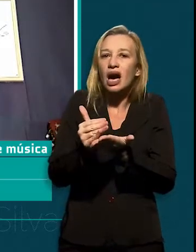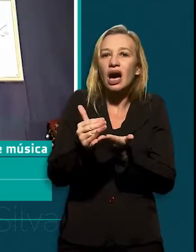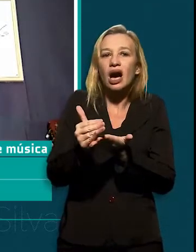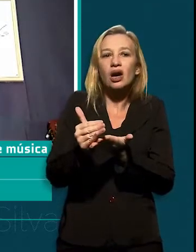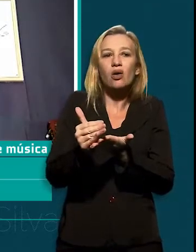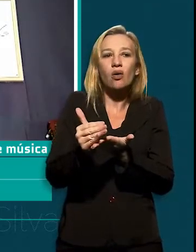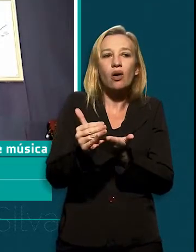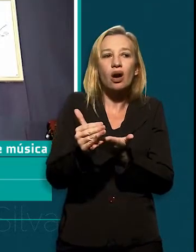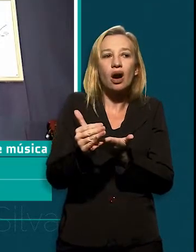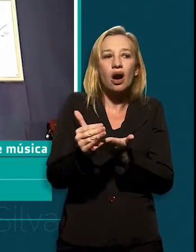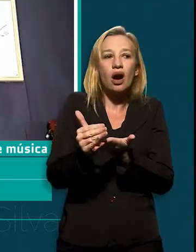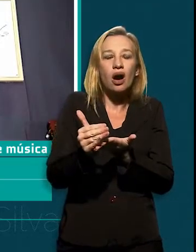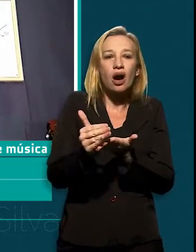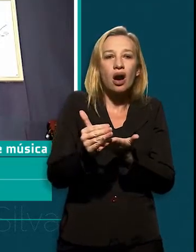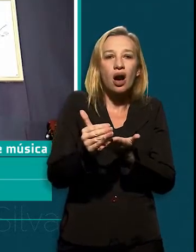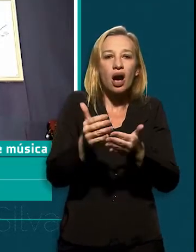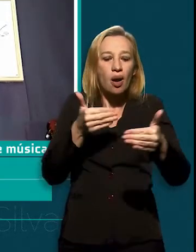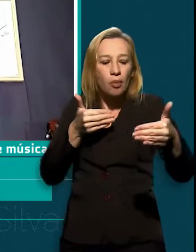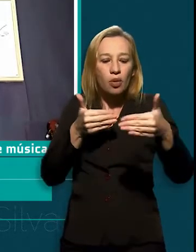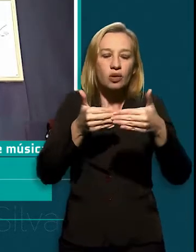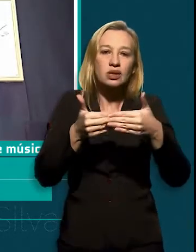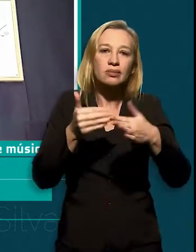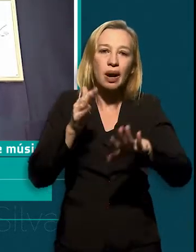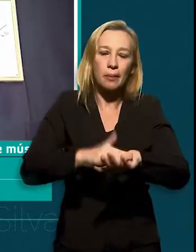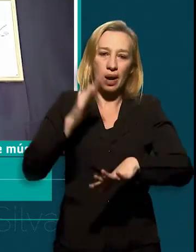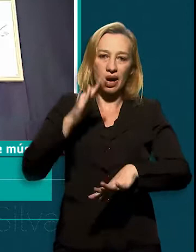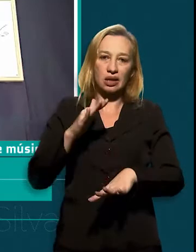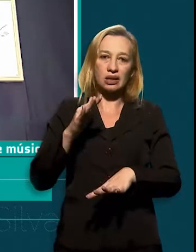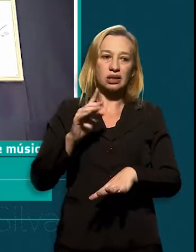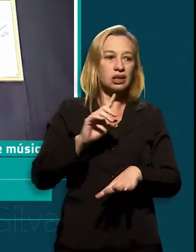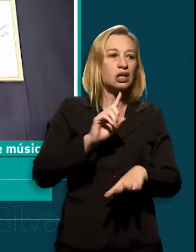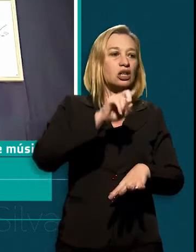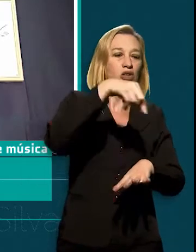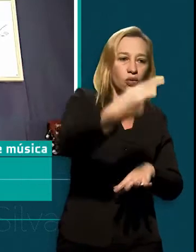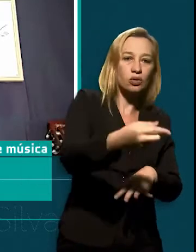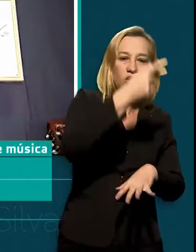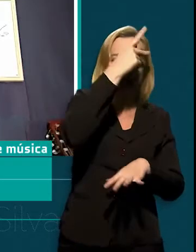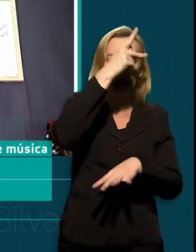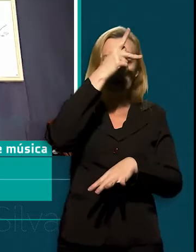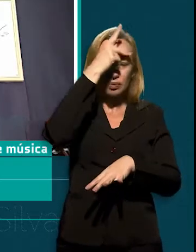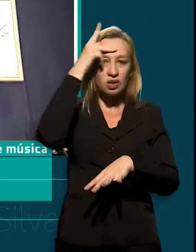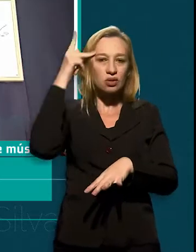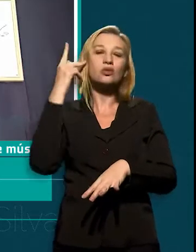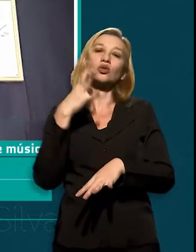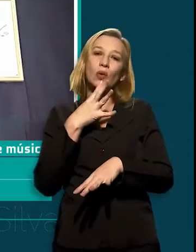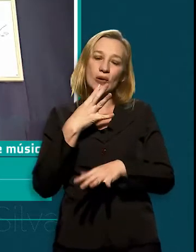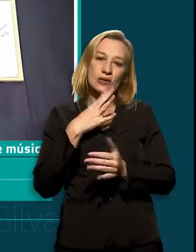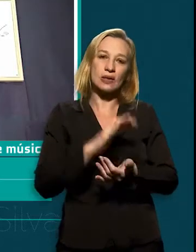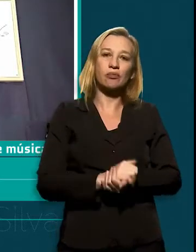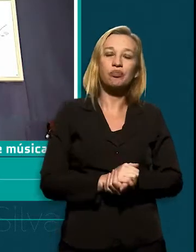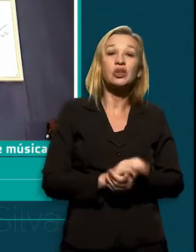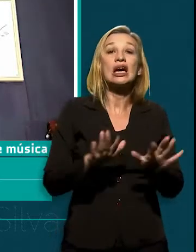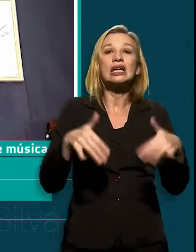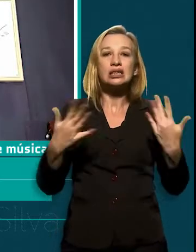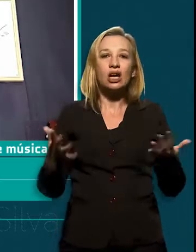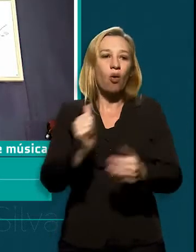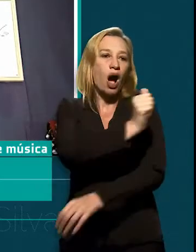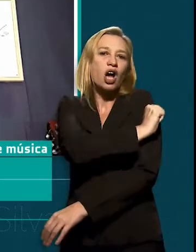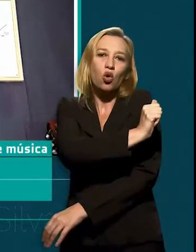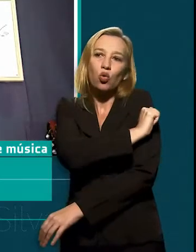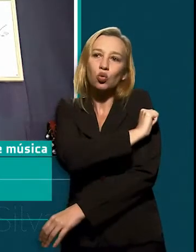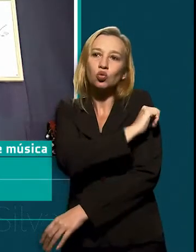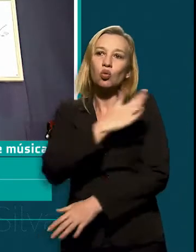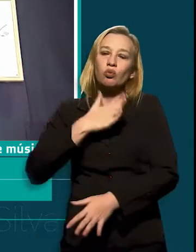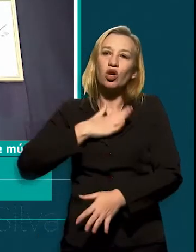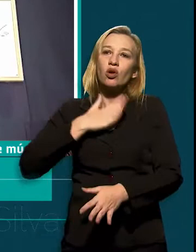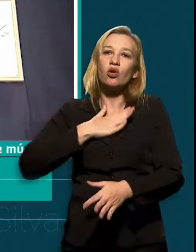começaram a buscar essa reaproximação. E através delas ainda falei com outras pessoas, né? Então,